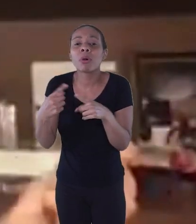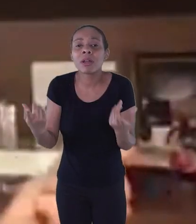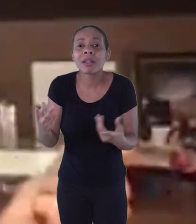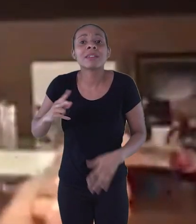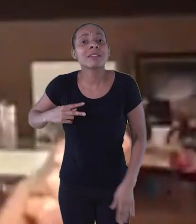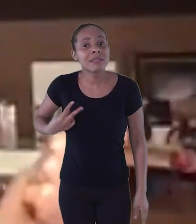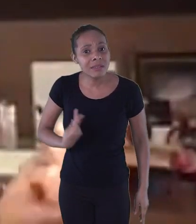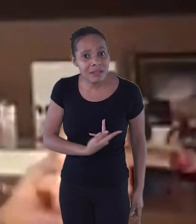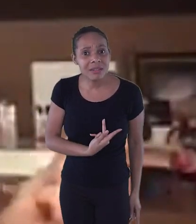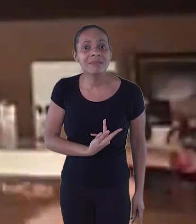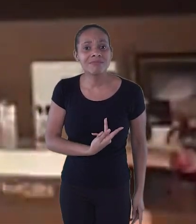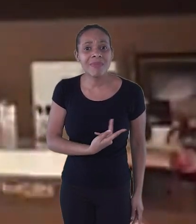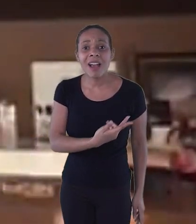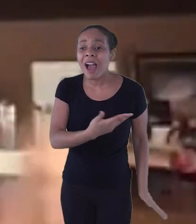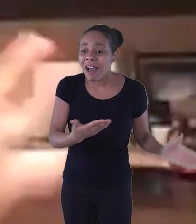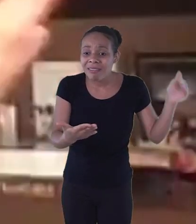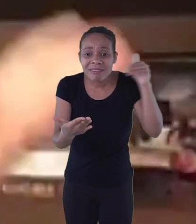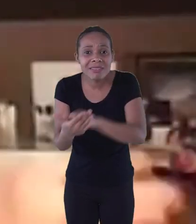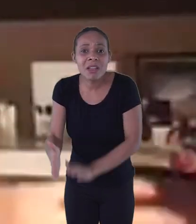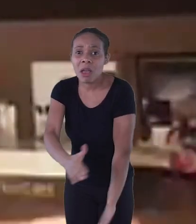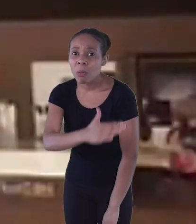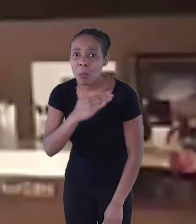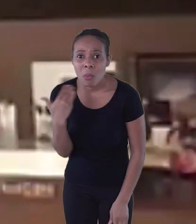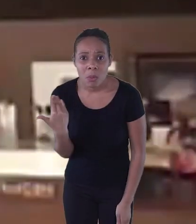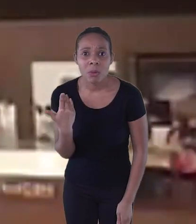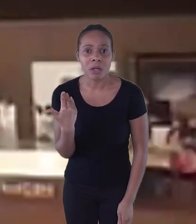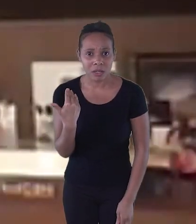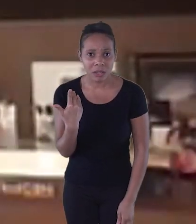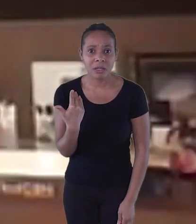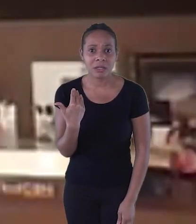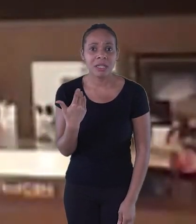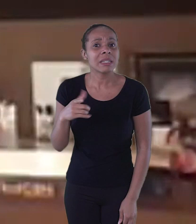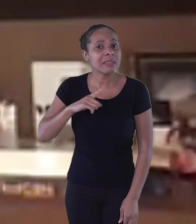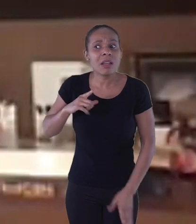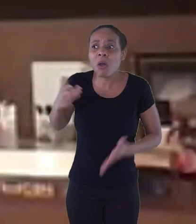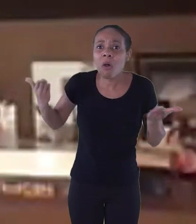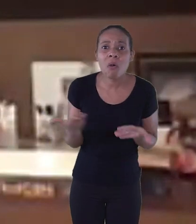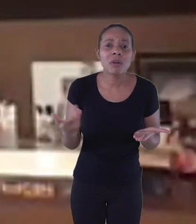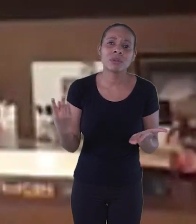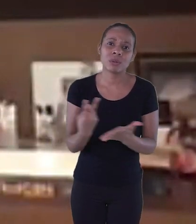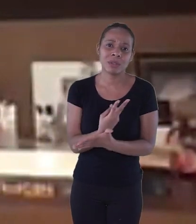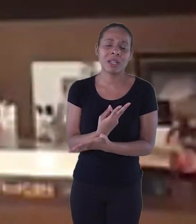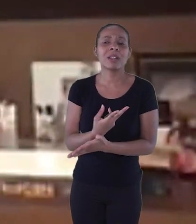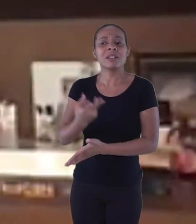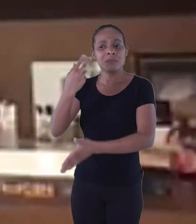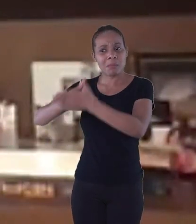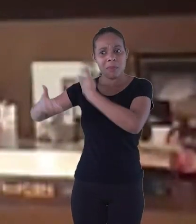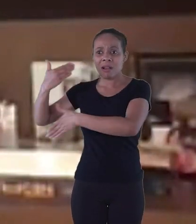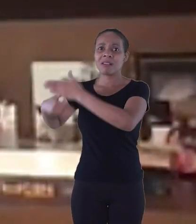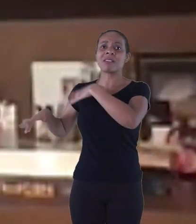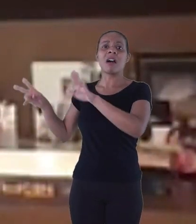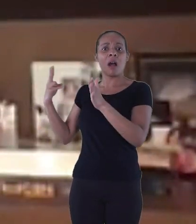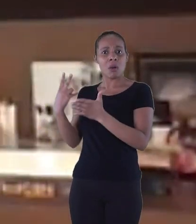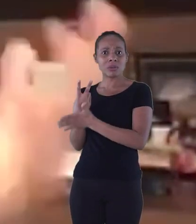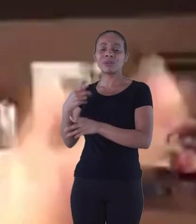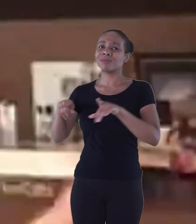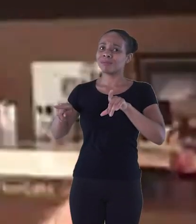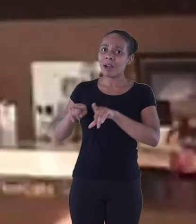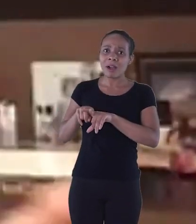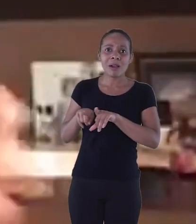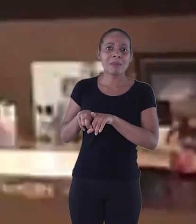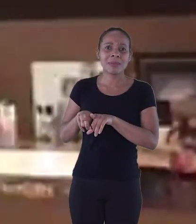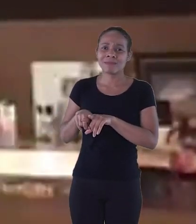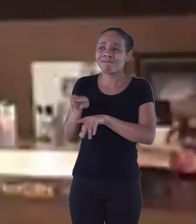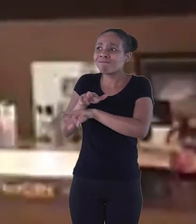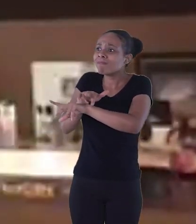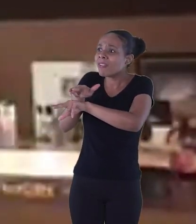como trazemos um caso do século XVI, XVII, de pessoas que foram presas pela visitação do Santo Ofício,